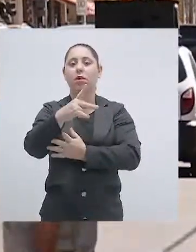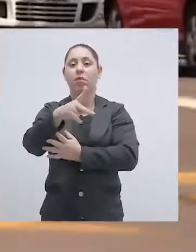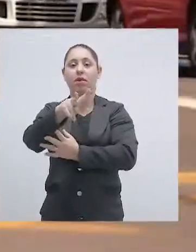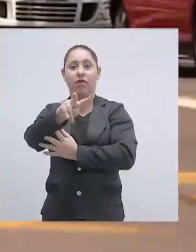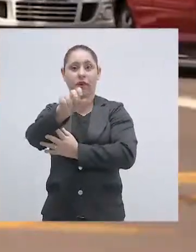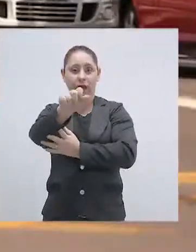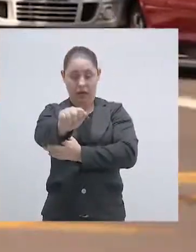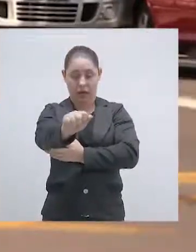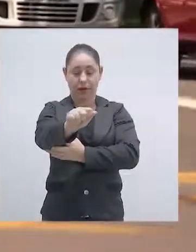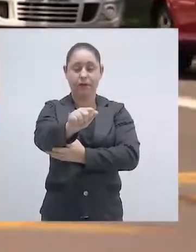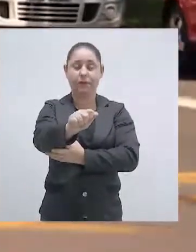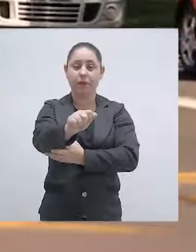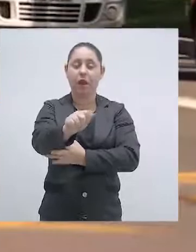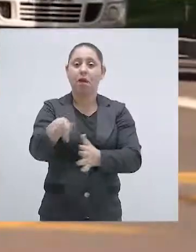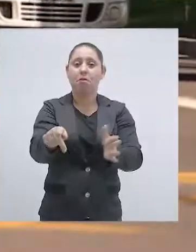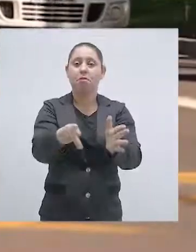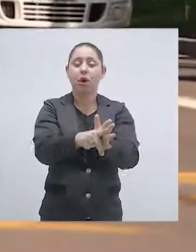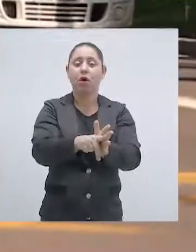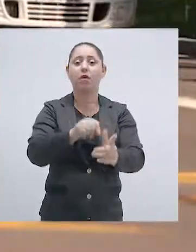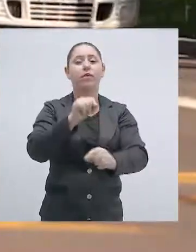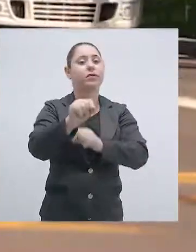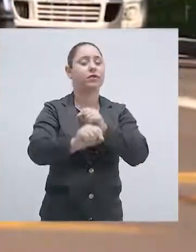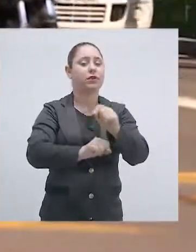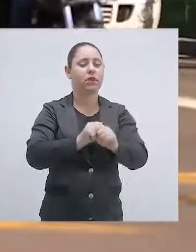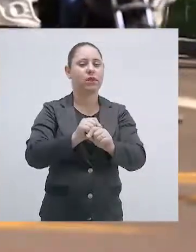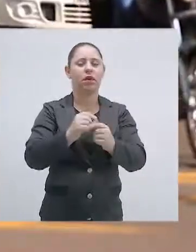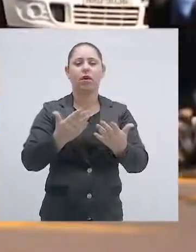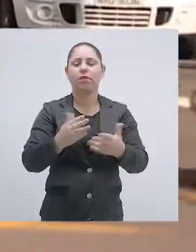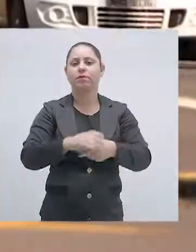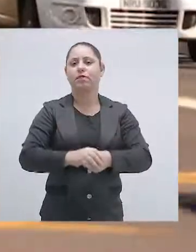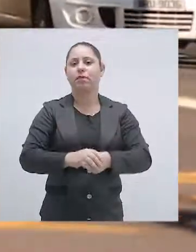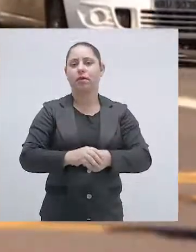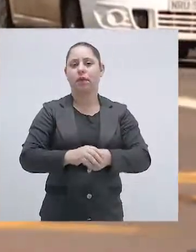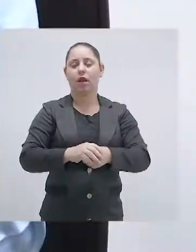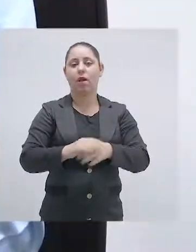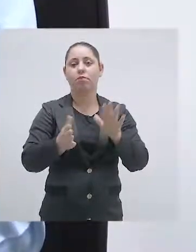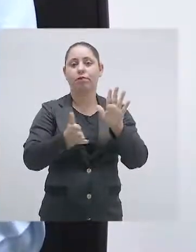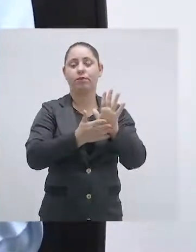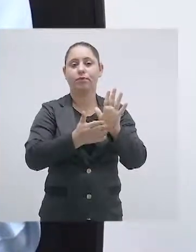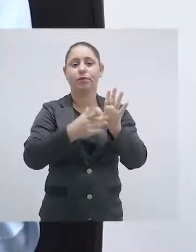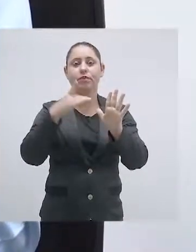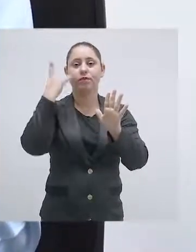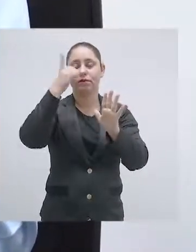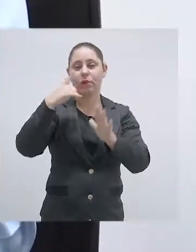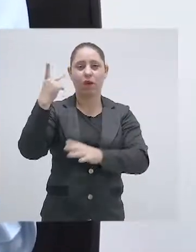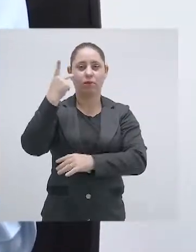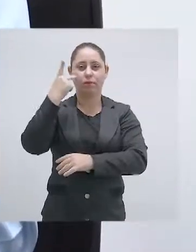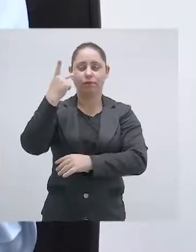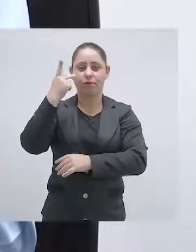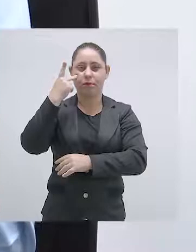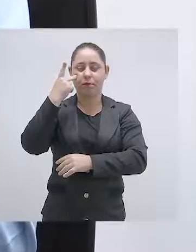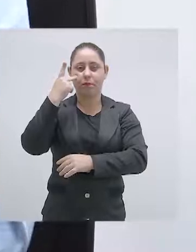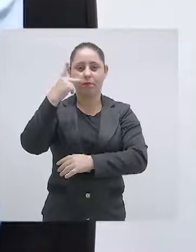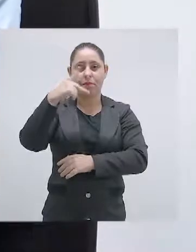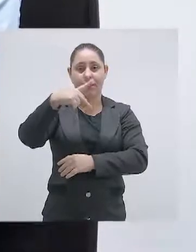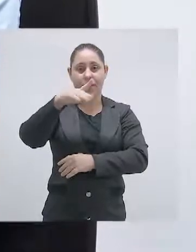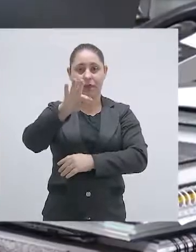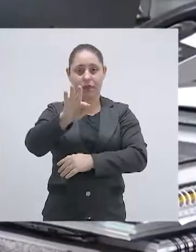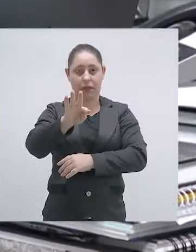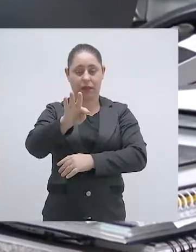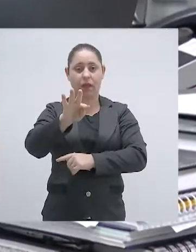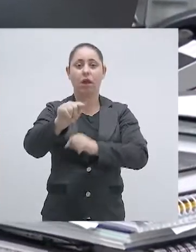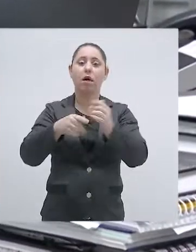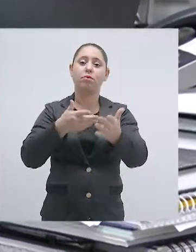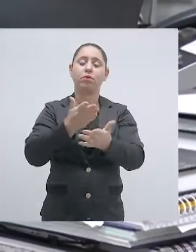Sul do Imposto sobre a Propriedade de Veículos Automotores, o IPVA. Essa medida foi proposta pelo deputado Pedro Kemp,